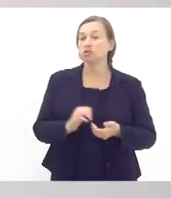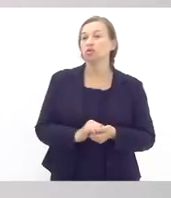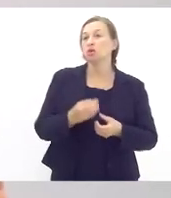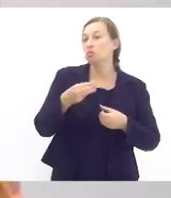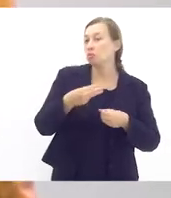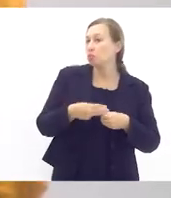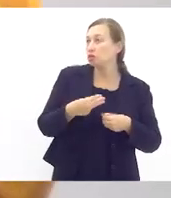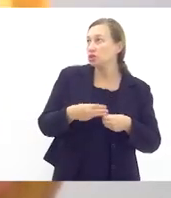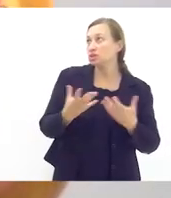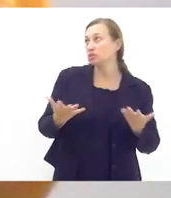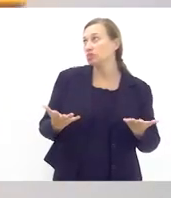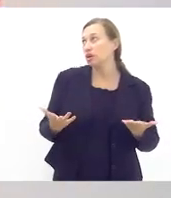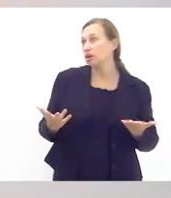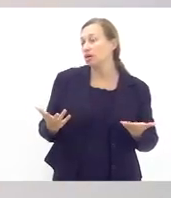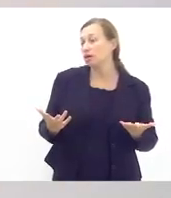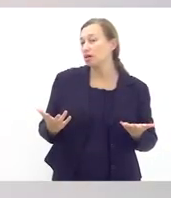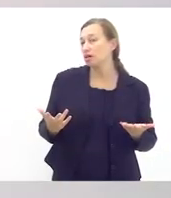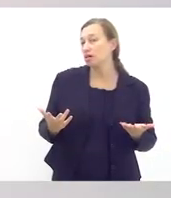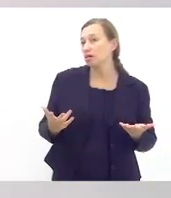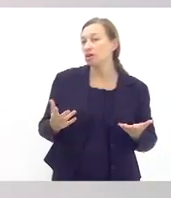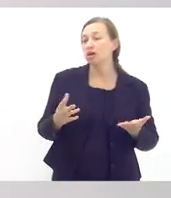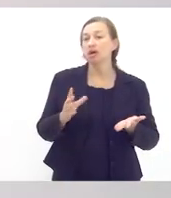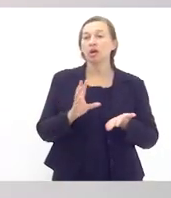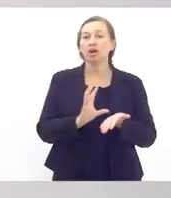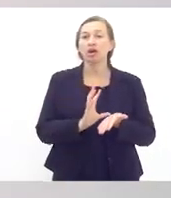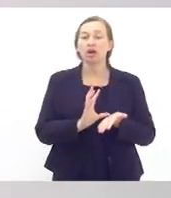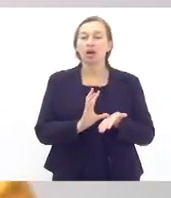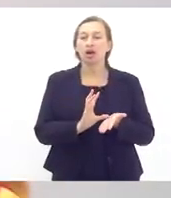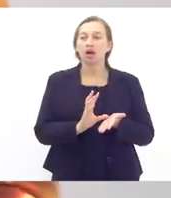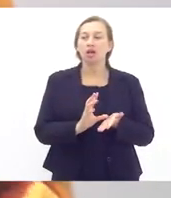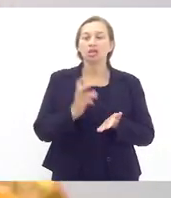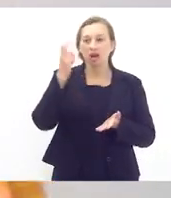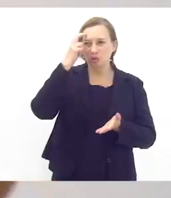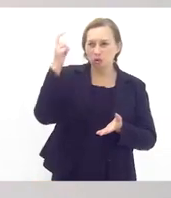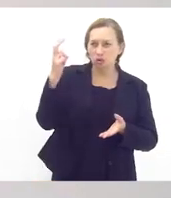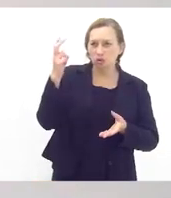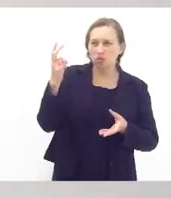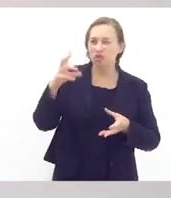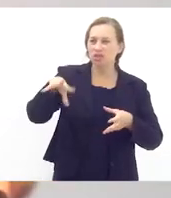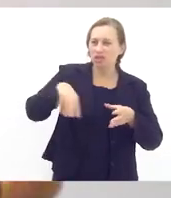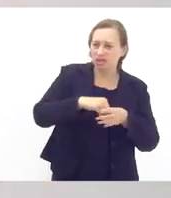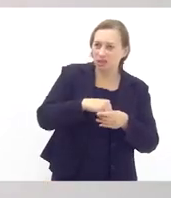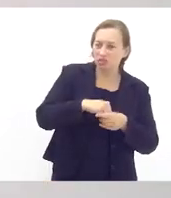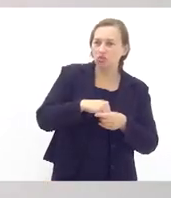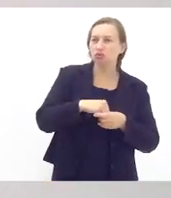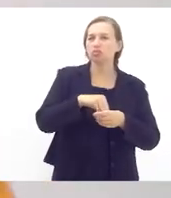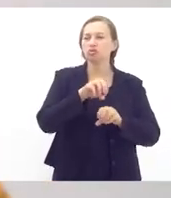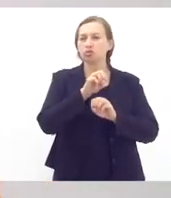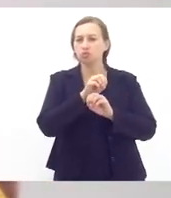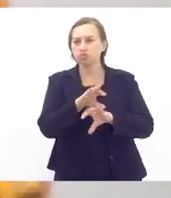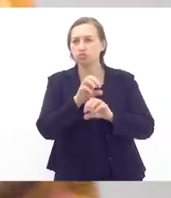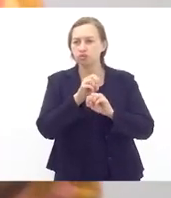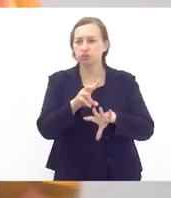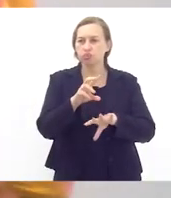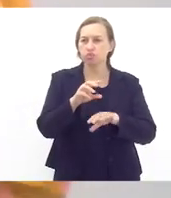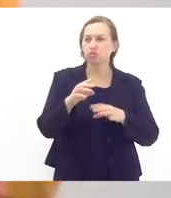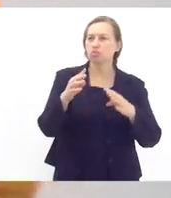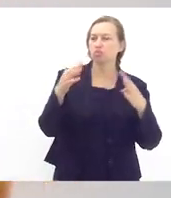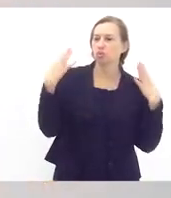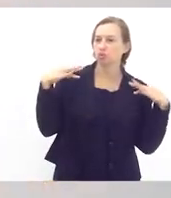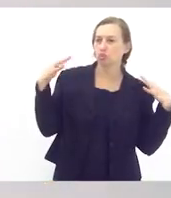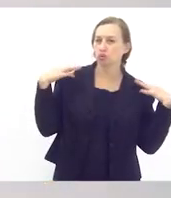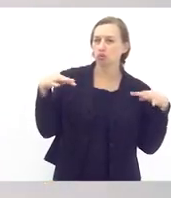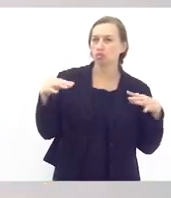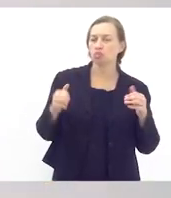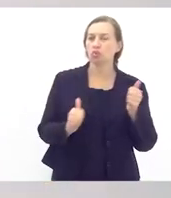municípios que a pasta da cultura tá dentro da pasta da Educação do Turismo do esporte que muita das vezes